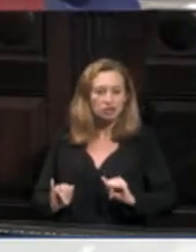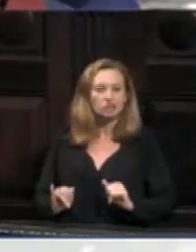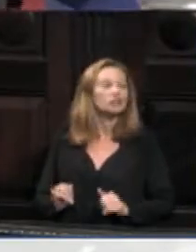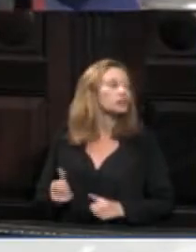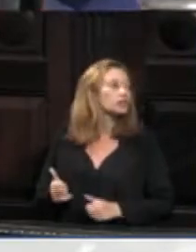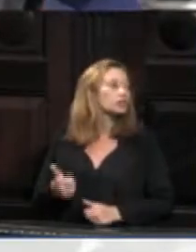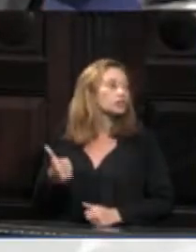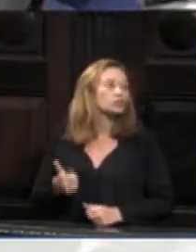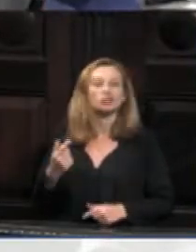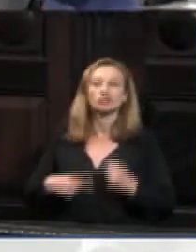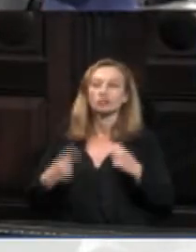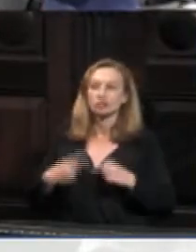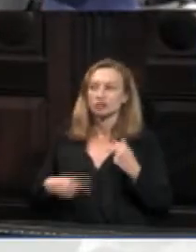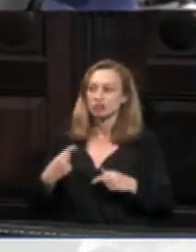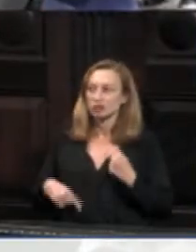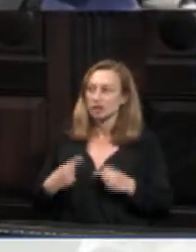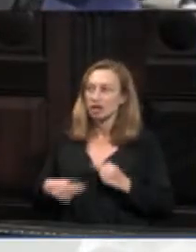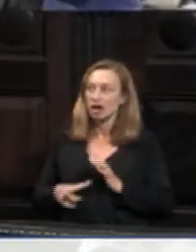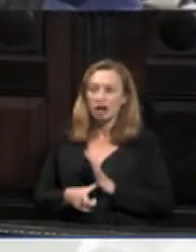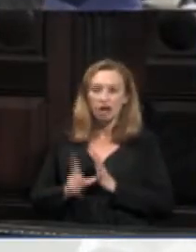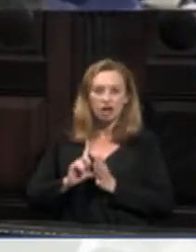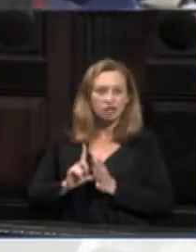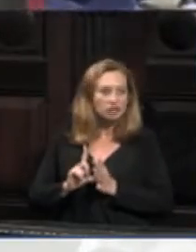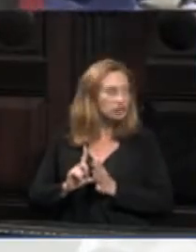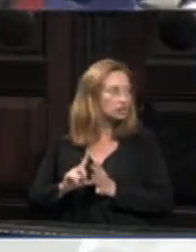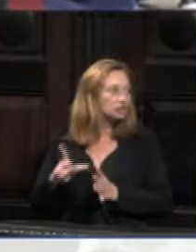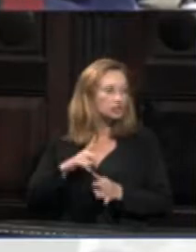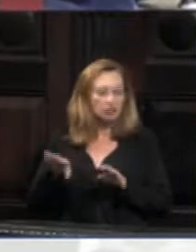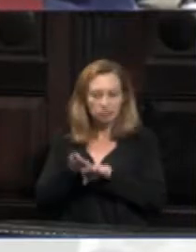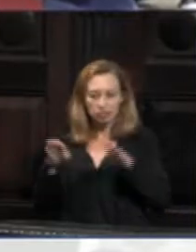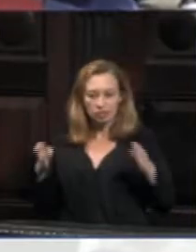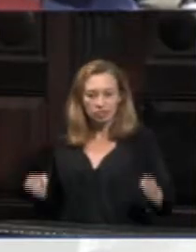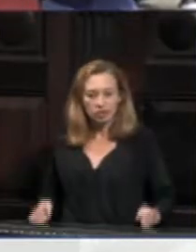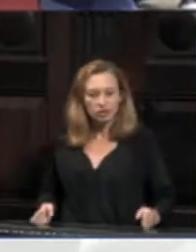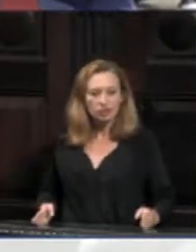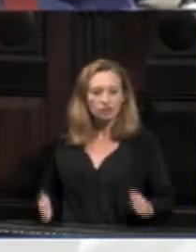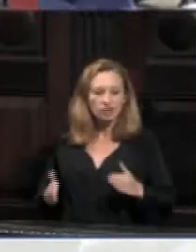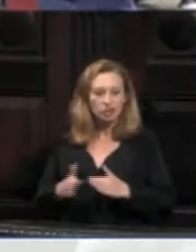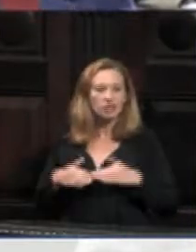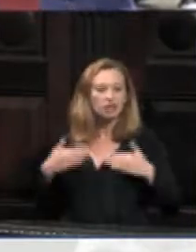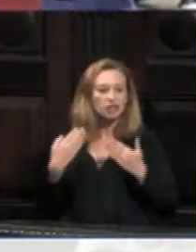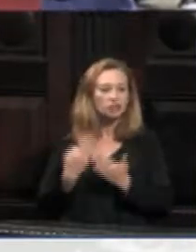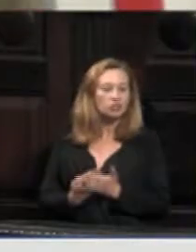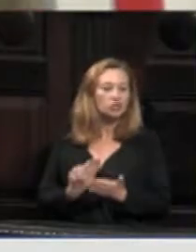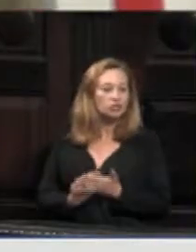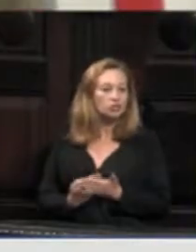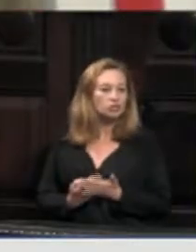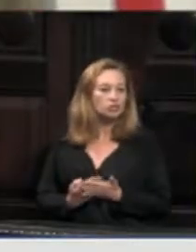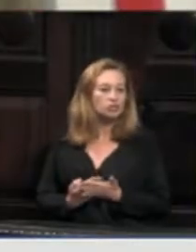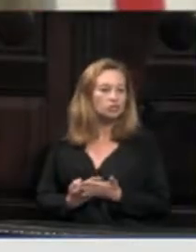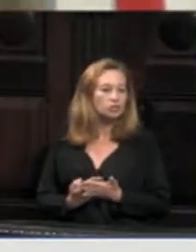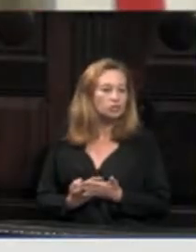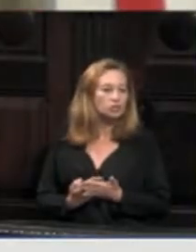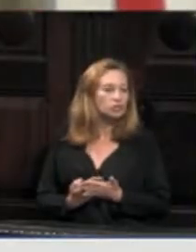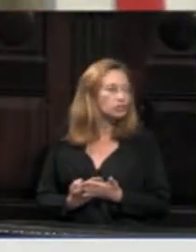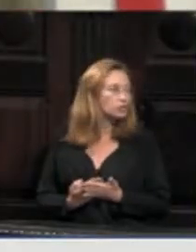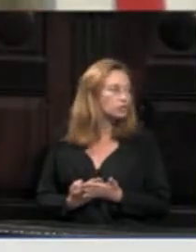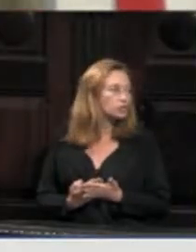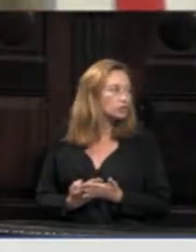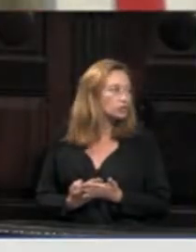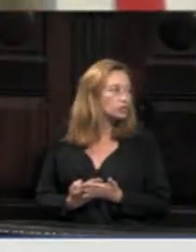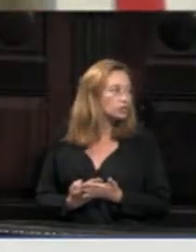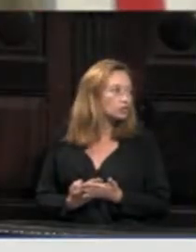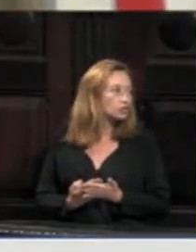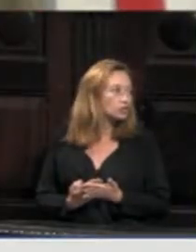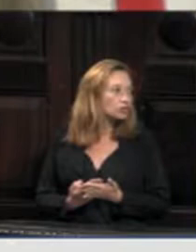prioridade a discussão única. Antes, porém, há sobre a mesa requerimento... Em abstenção no projeto. Requerimento de prorrogação da presente